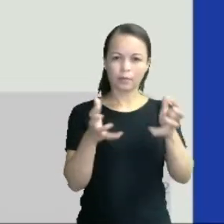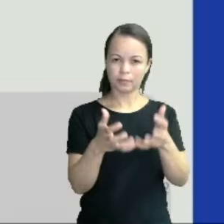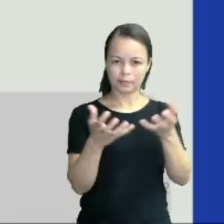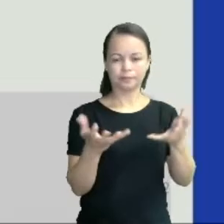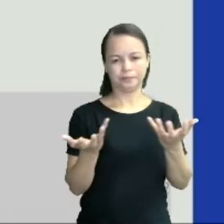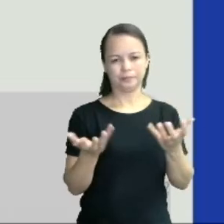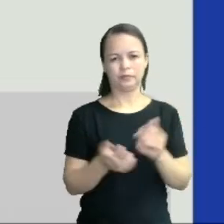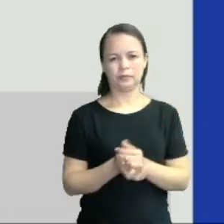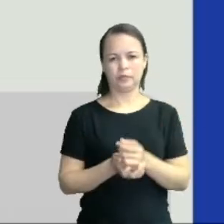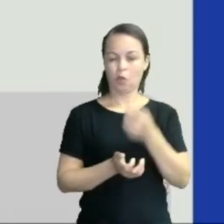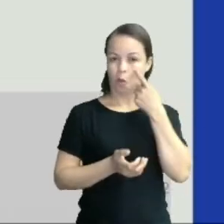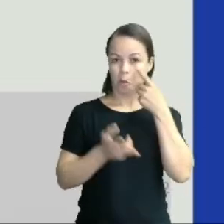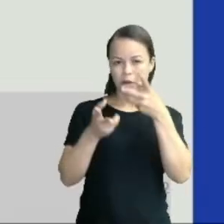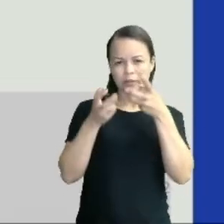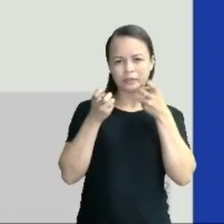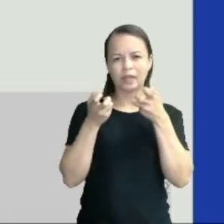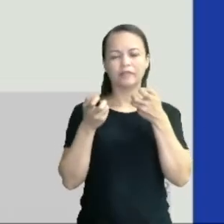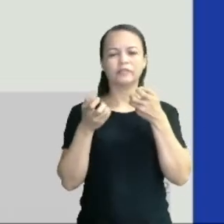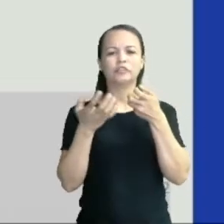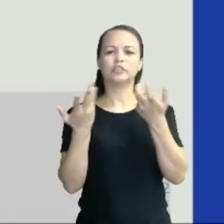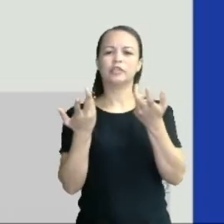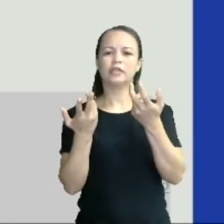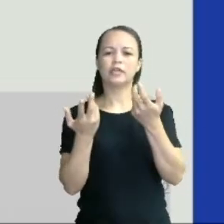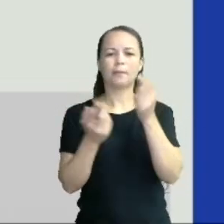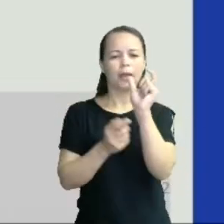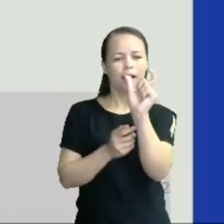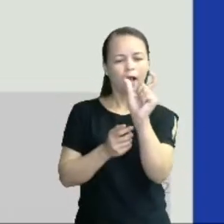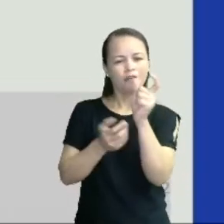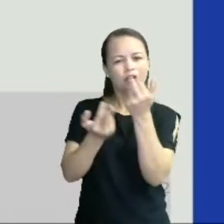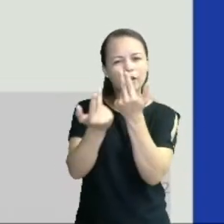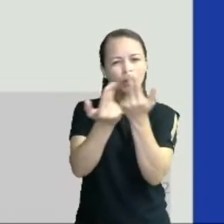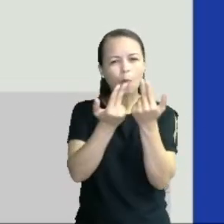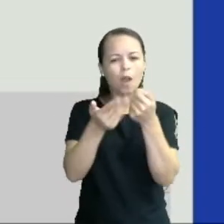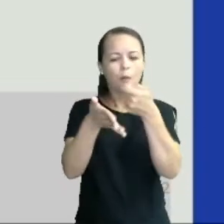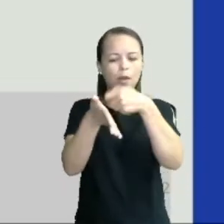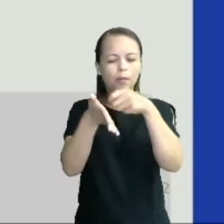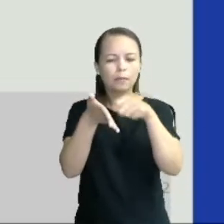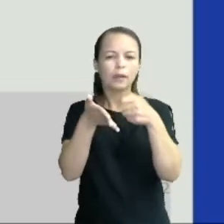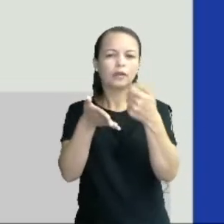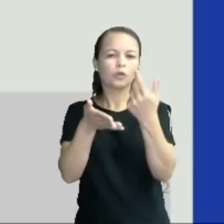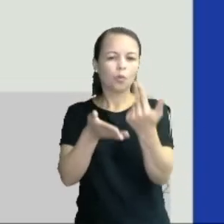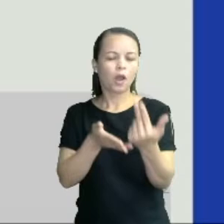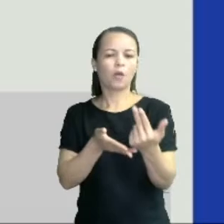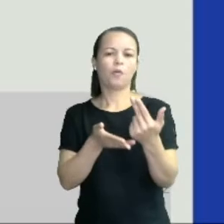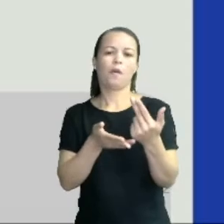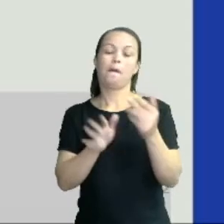que são iguais na grafia, mas são coisas totalmente